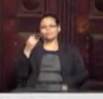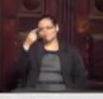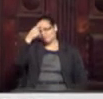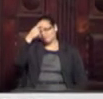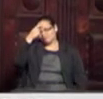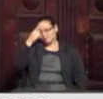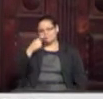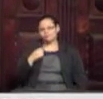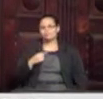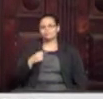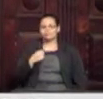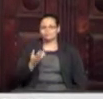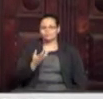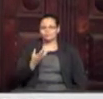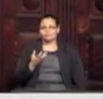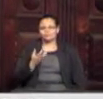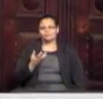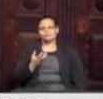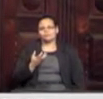quero